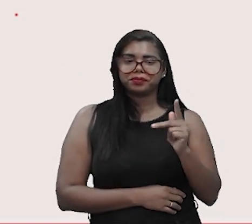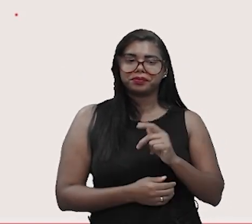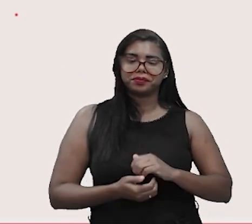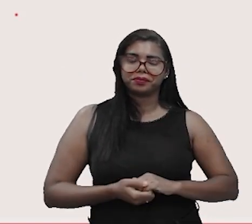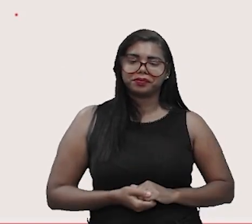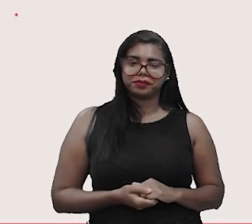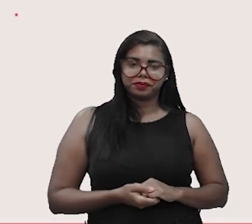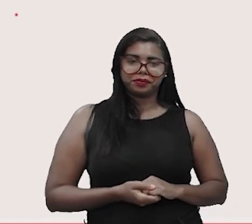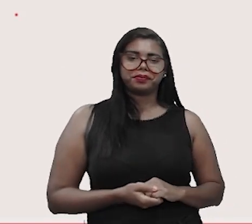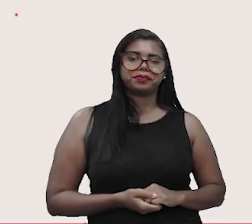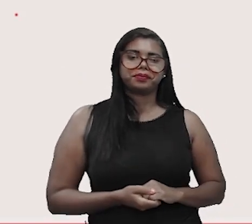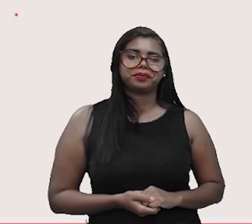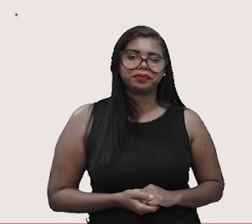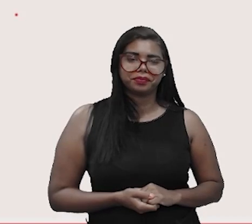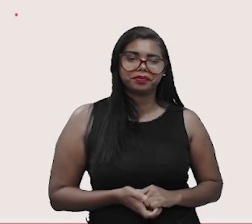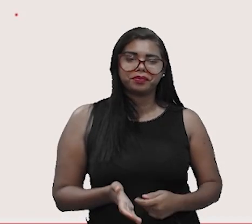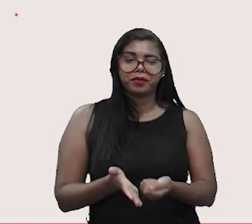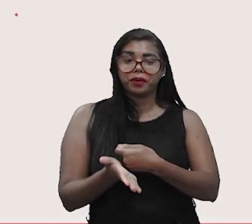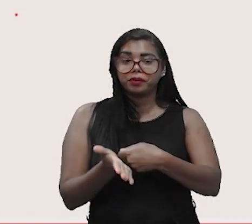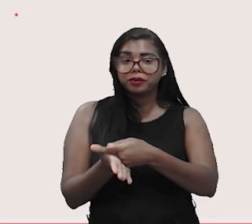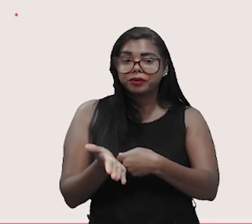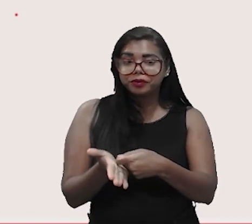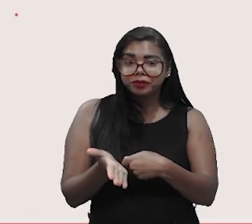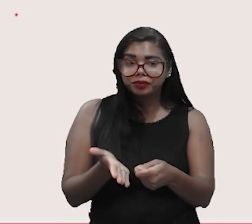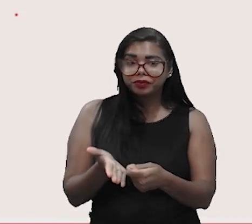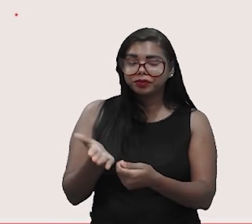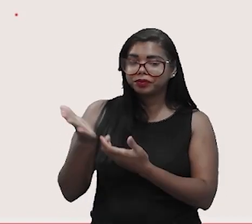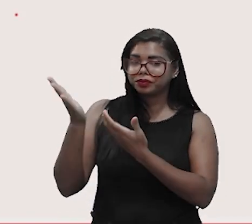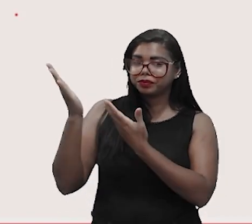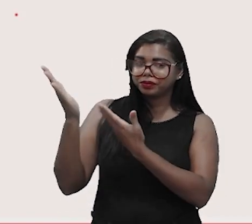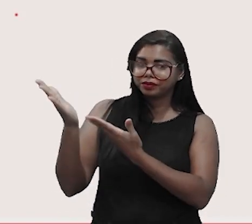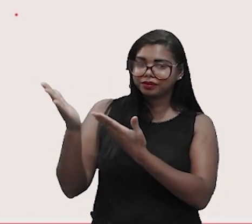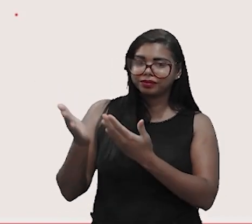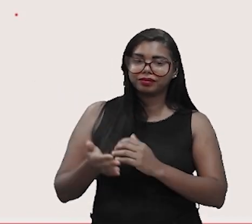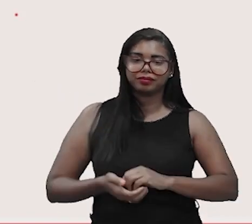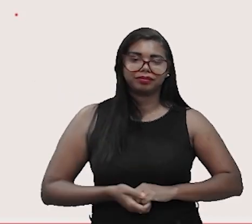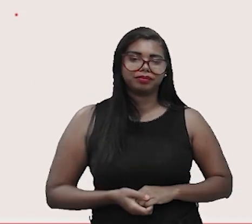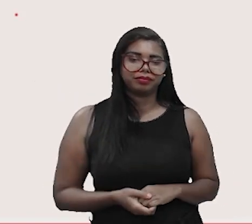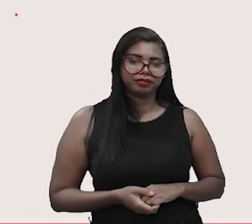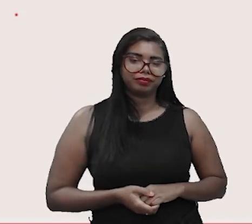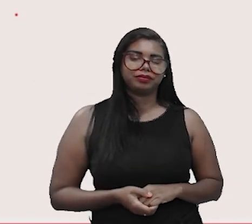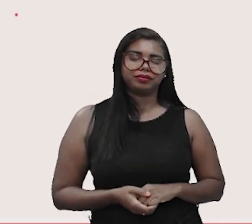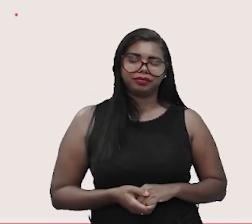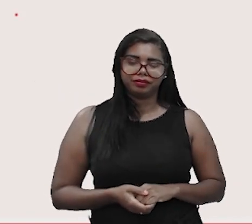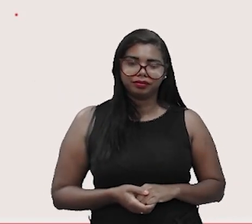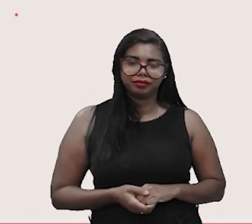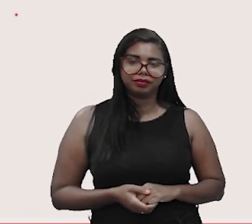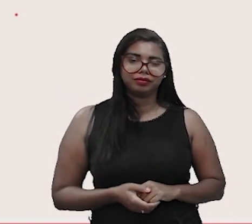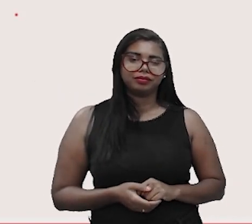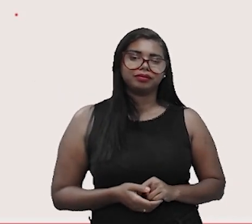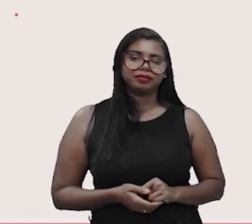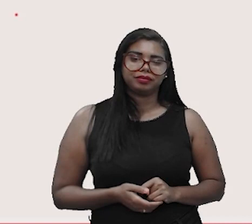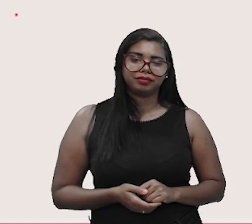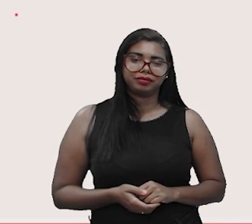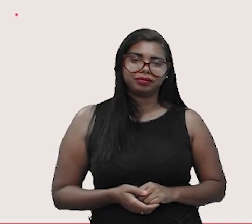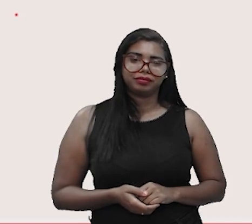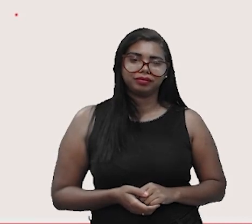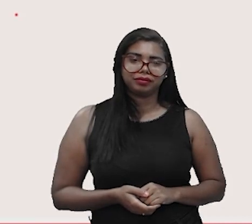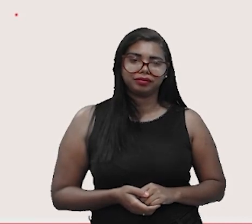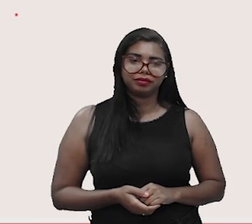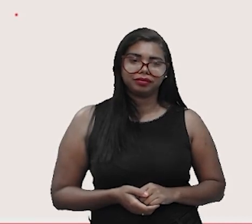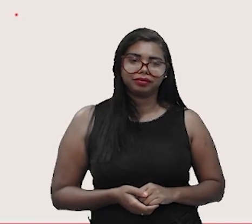Então, o autor aí, não é? Ele está, o eu lírico, no caso, ele está se